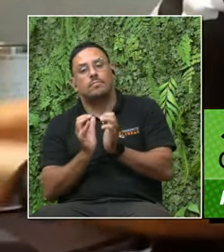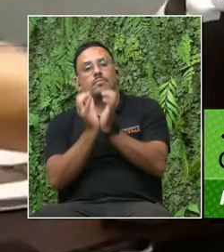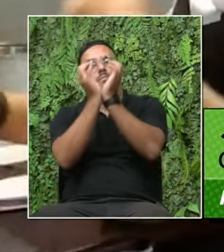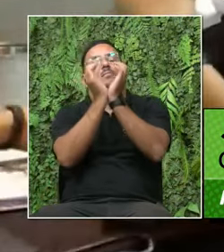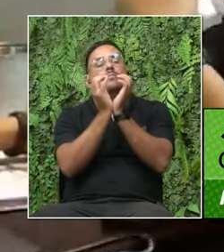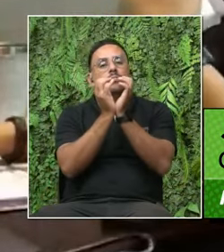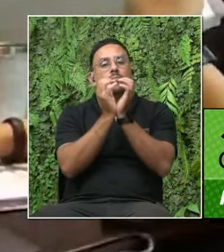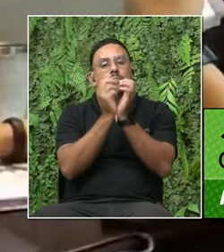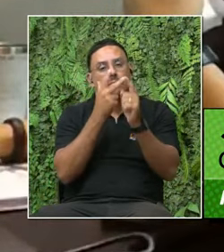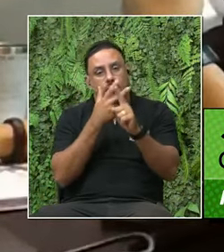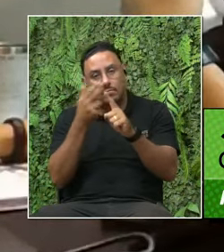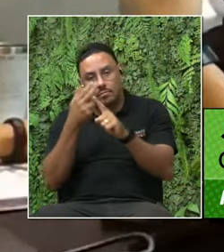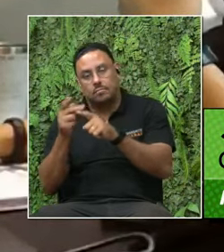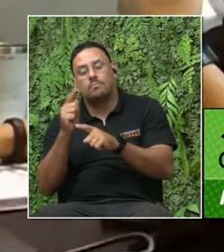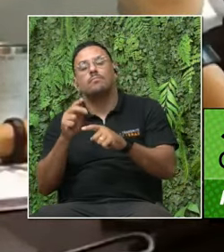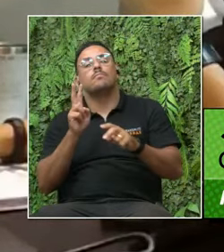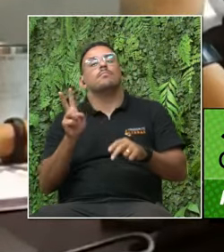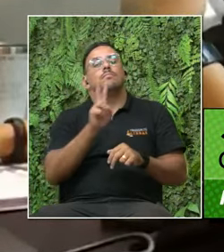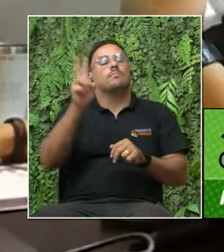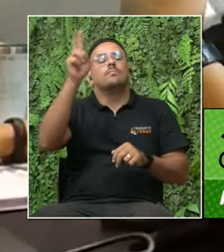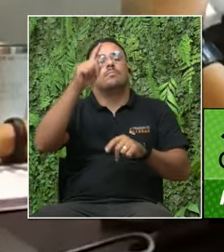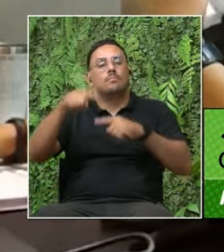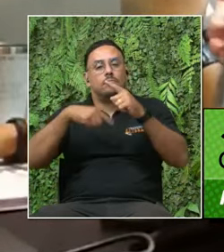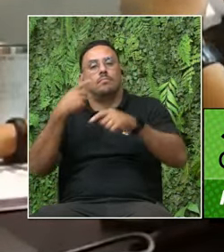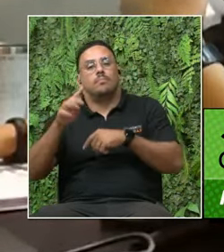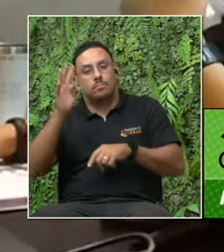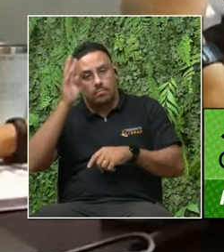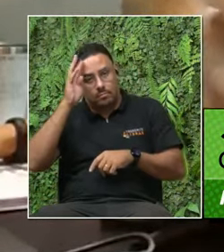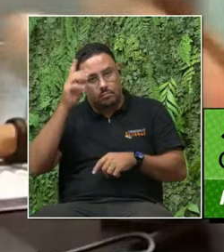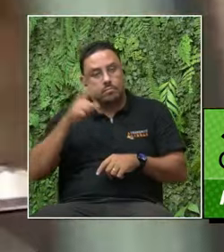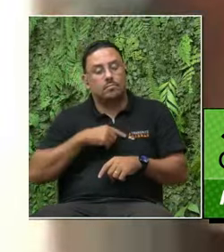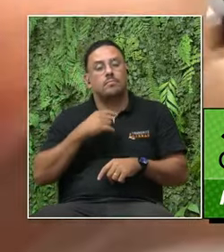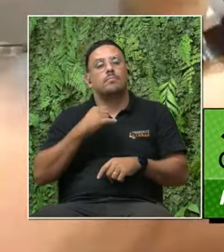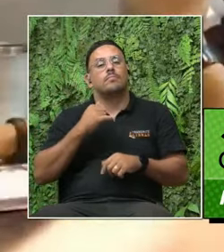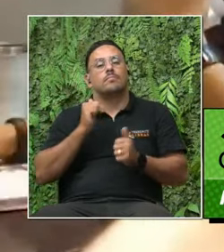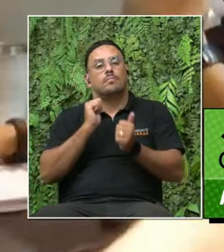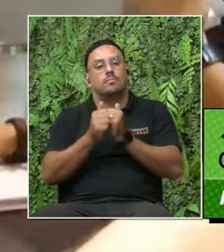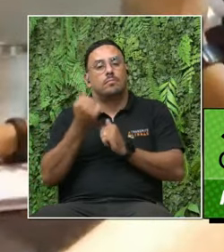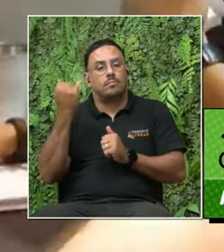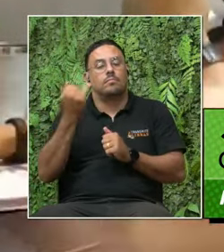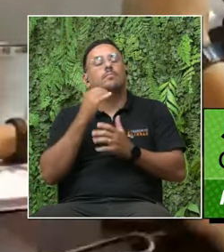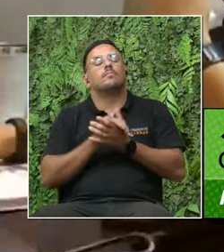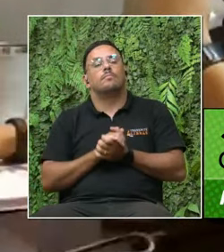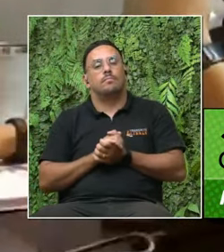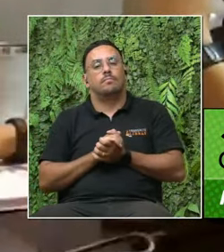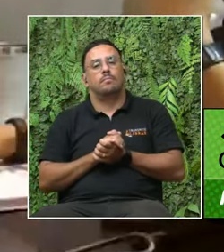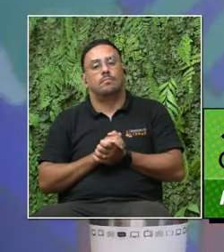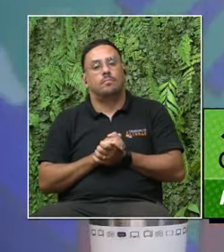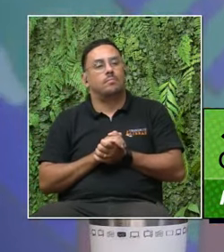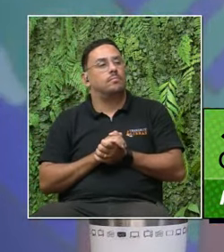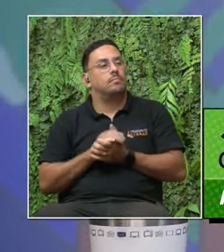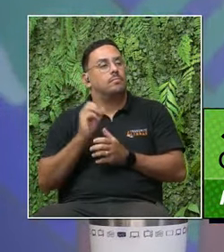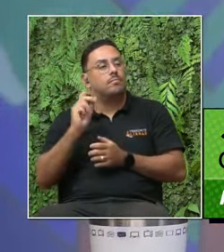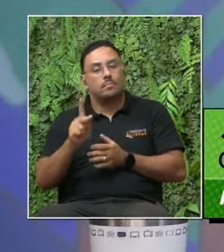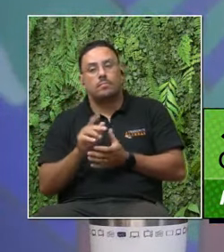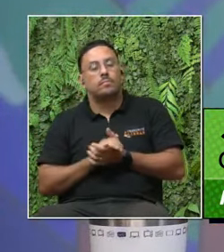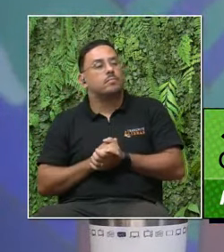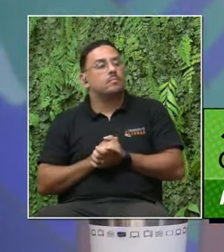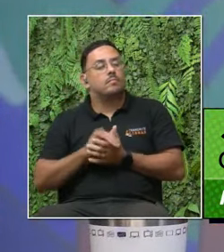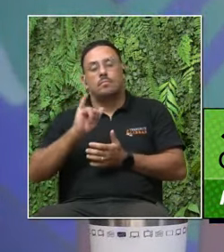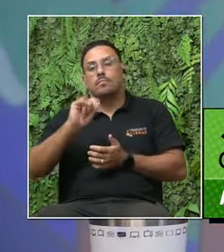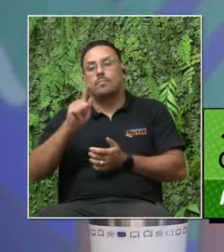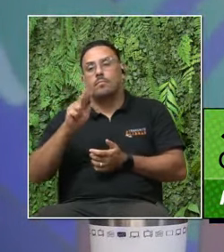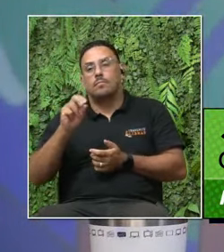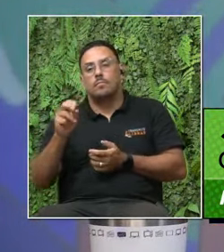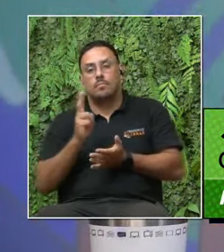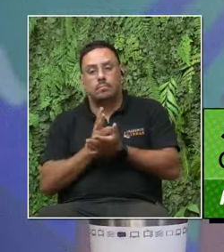conquistou então é valorizar depois ir chave porque na quarta-feira a gente tem um jogo liberadores é isso okho